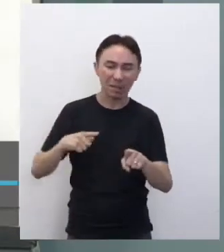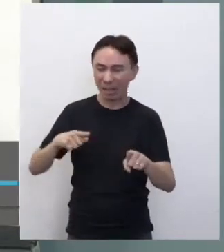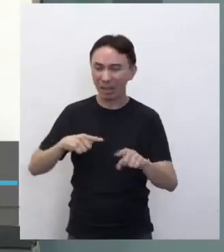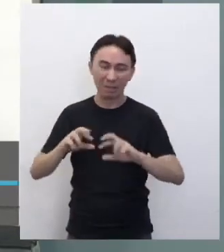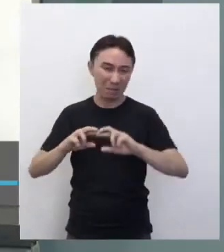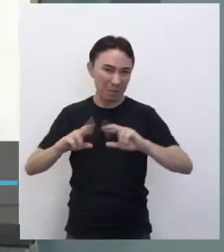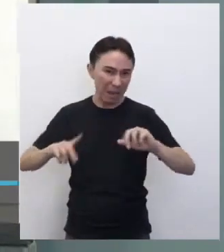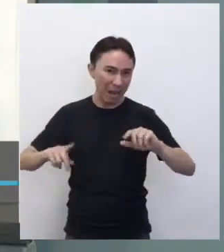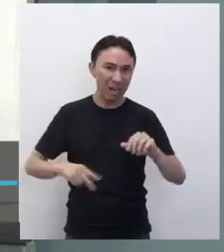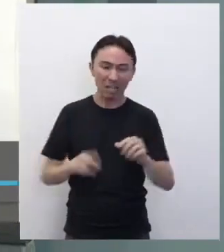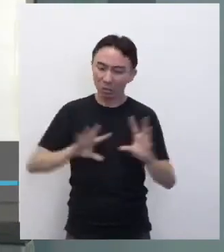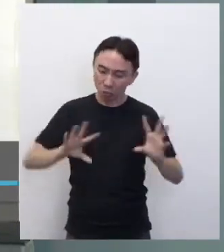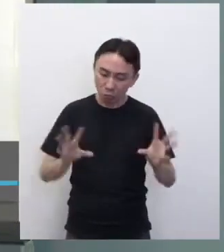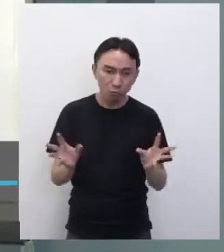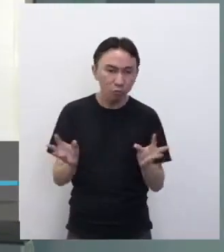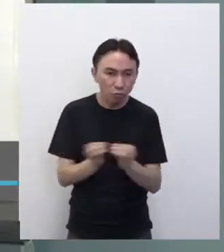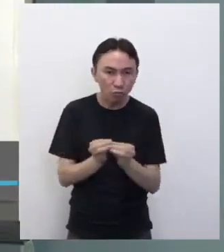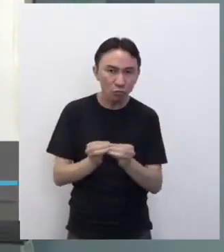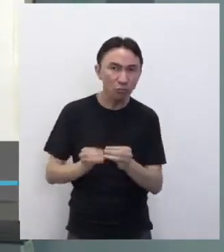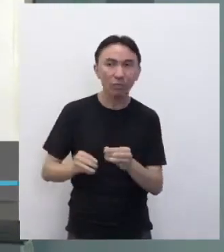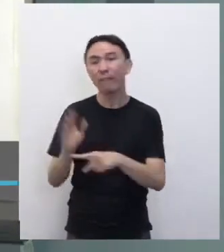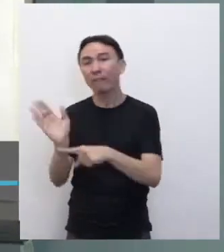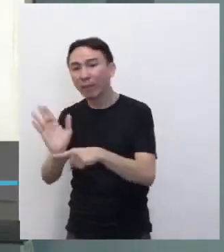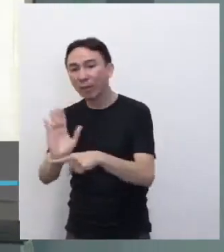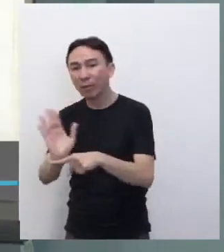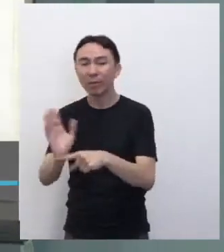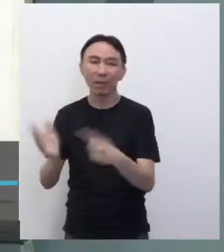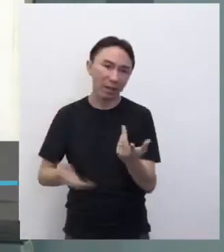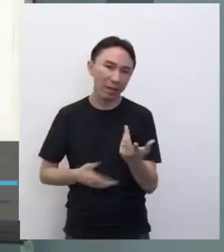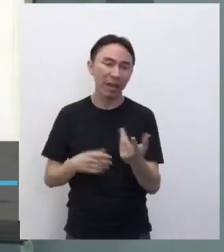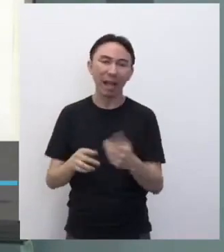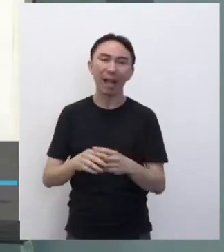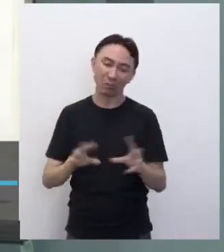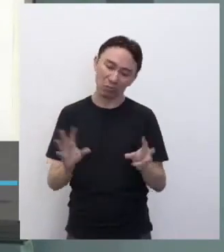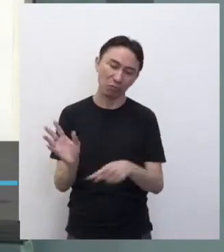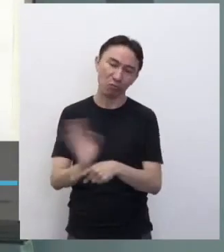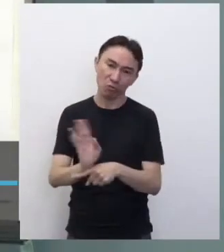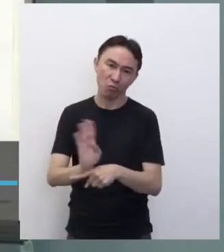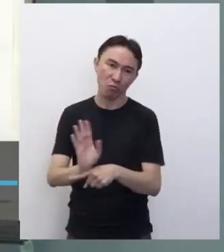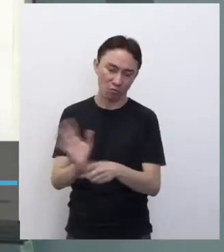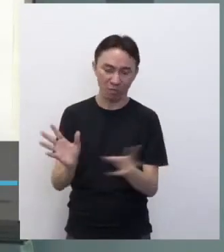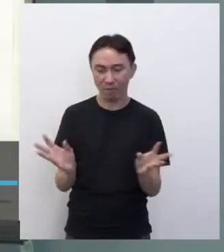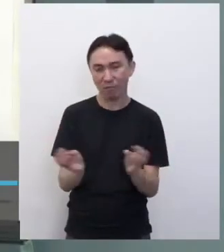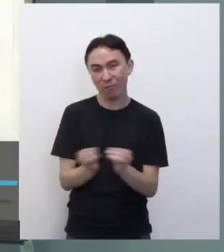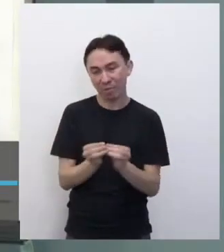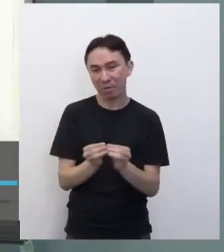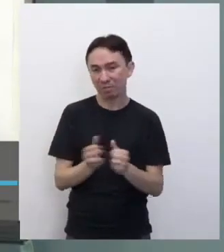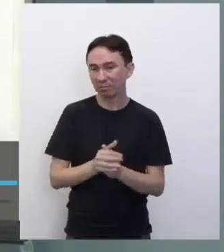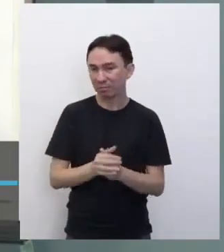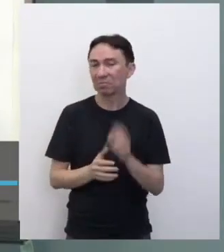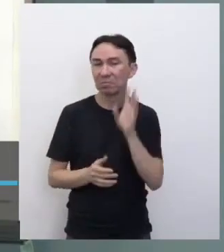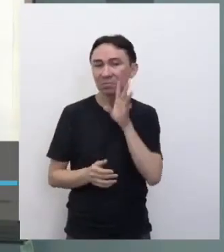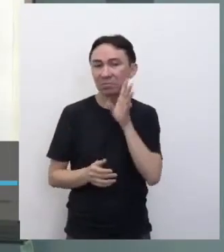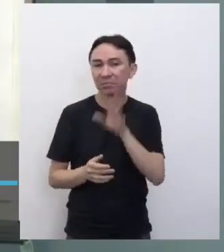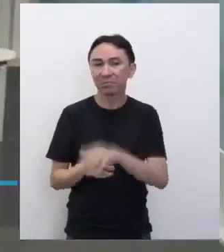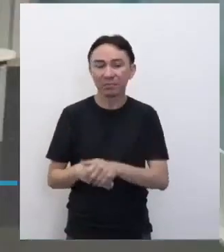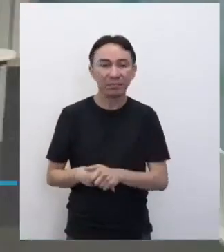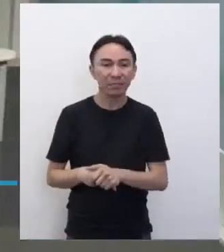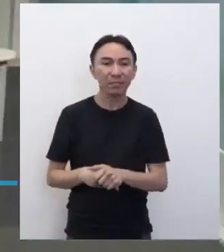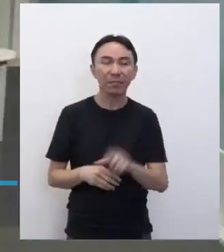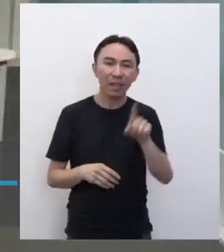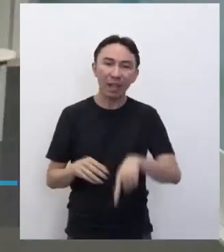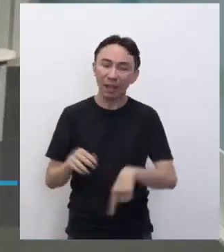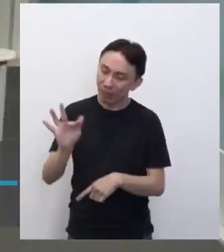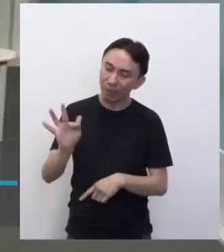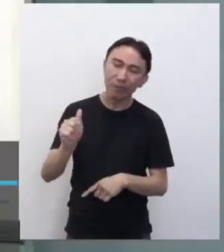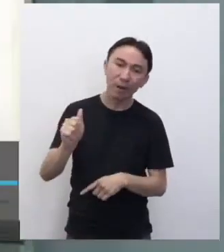né? Sinopses, que são as, parecido com português, sinopse, né? Um resuminho. Então, legal, bastante coisa. Quem é? Que é esse aí? É o Fábio.